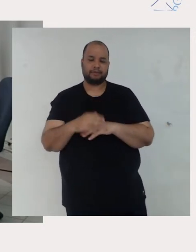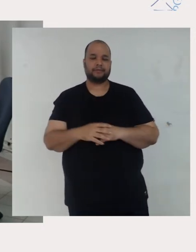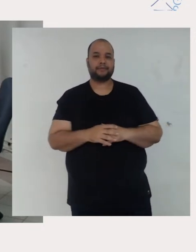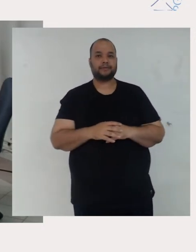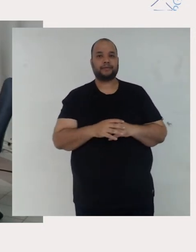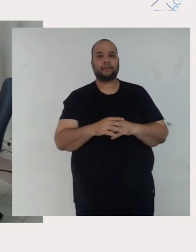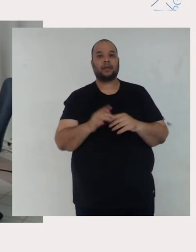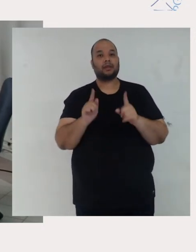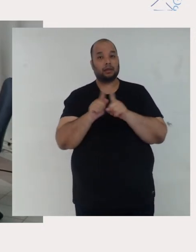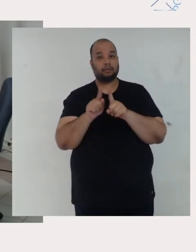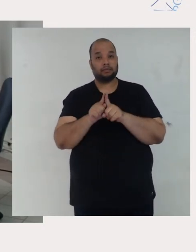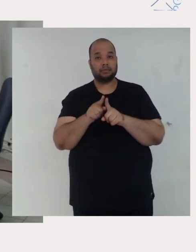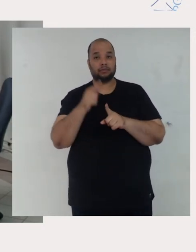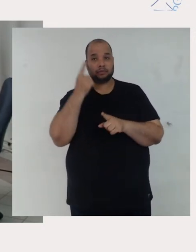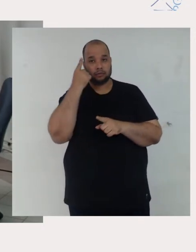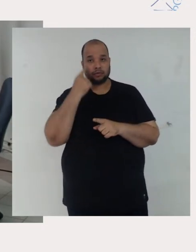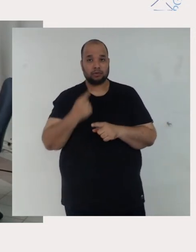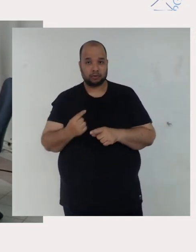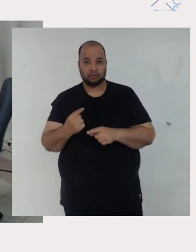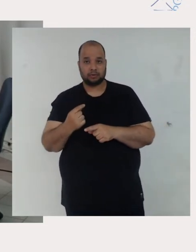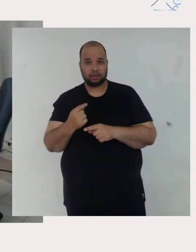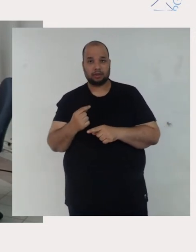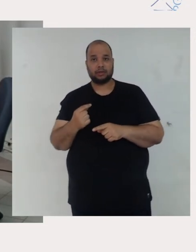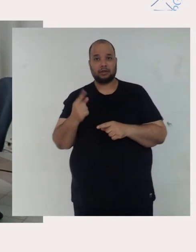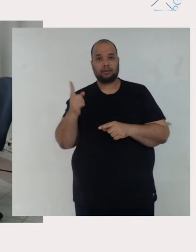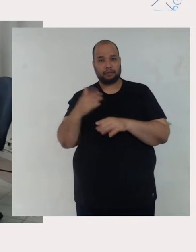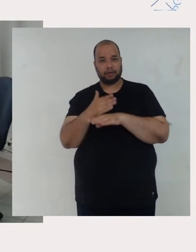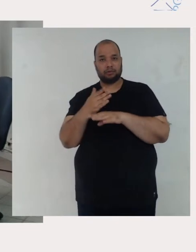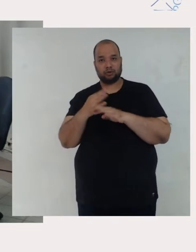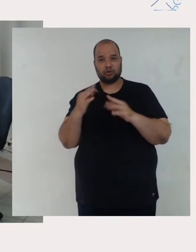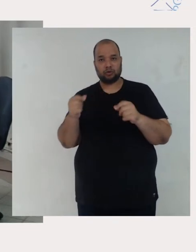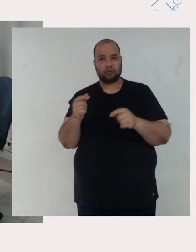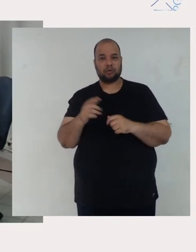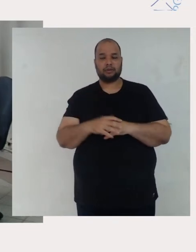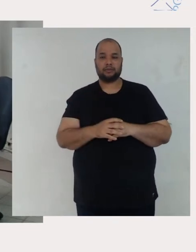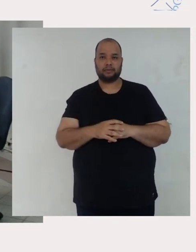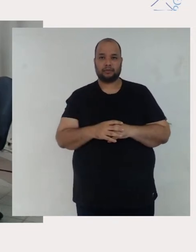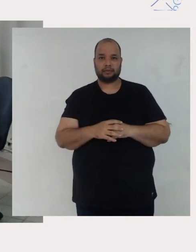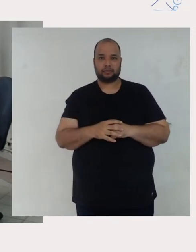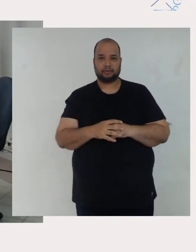mas a Andrea também, a Andrea só não participou do TCC, eu acho.